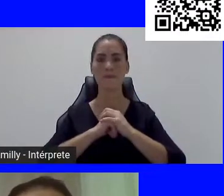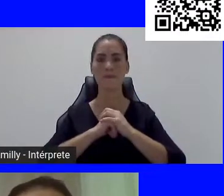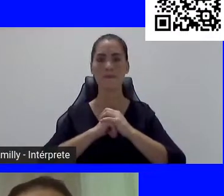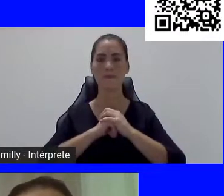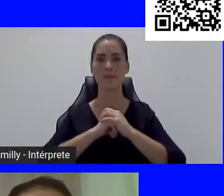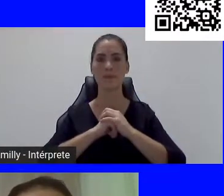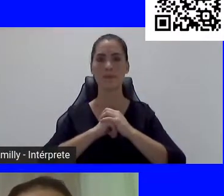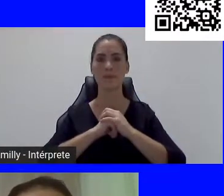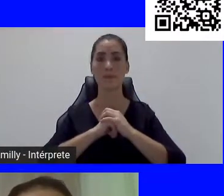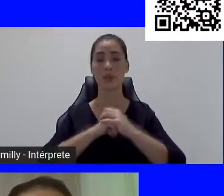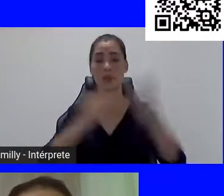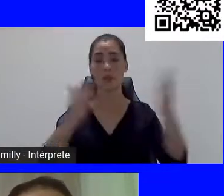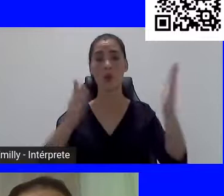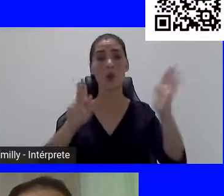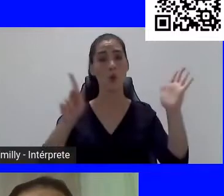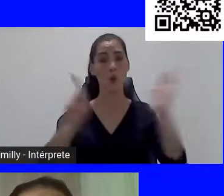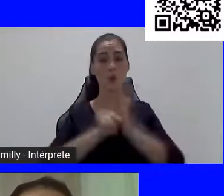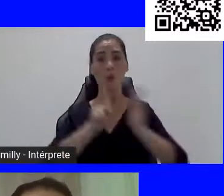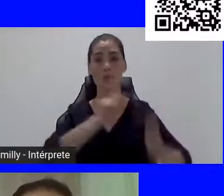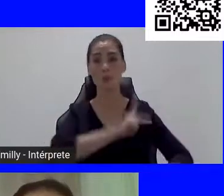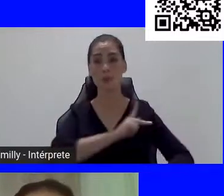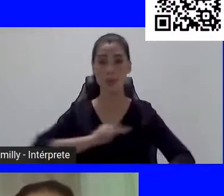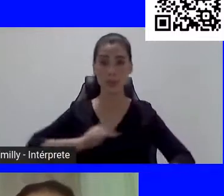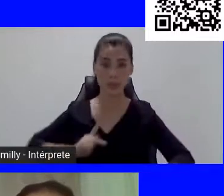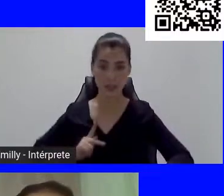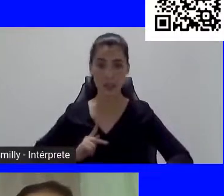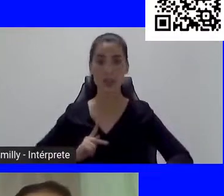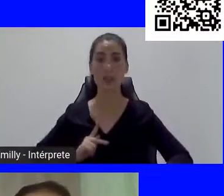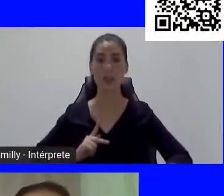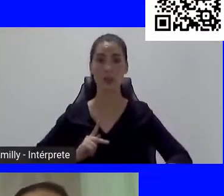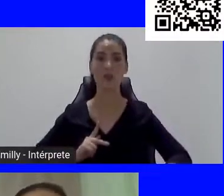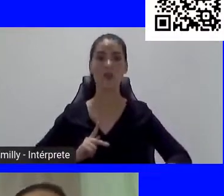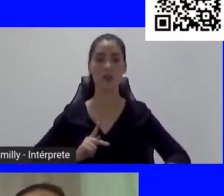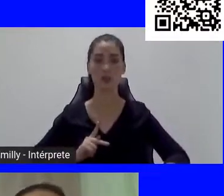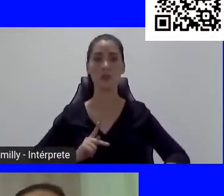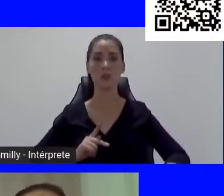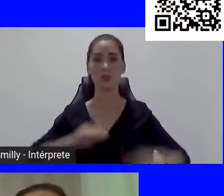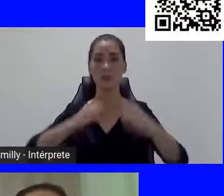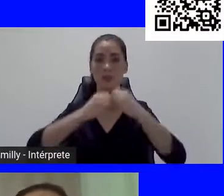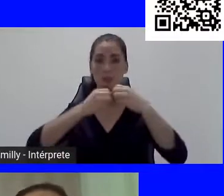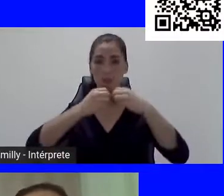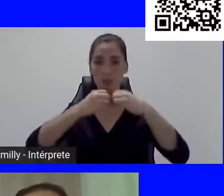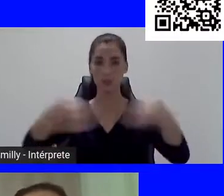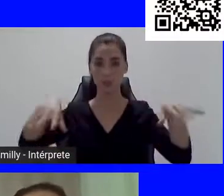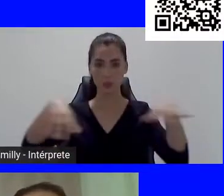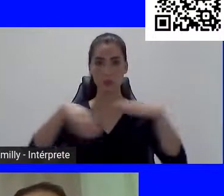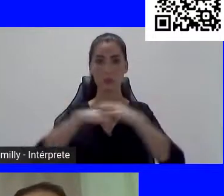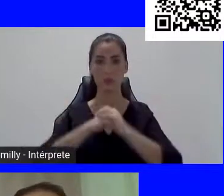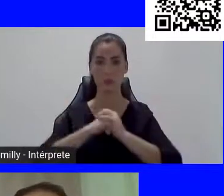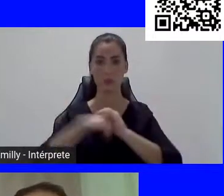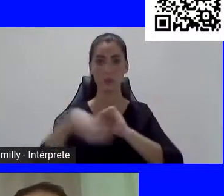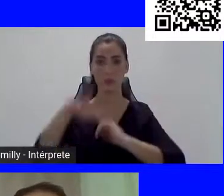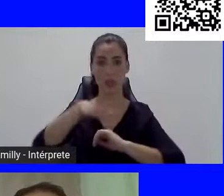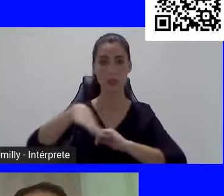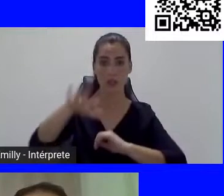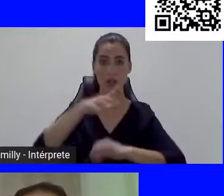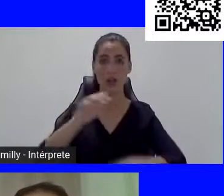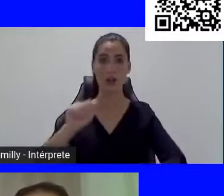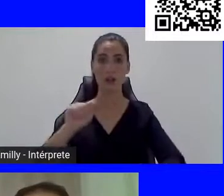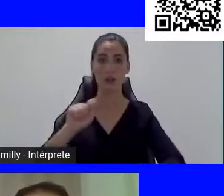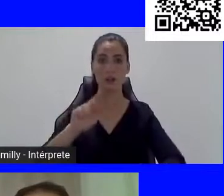agronegócio. Porque o problema da questão ambiental no Brasil e do agro do Brasil é um problema de comunicação com o mundo. O presidente